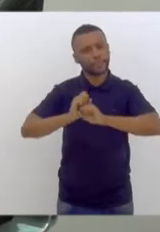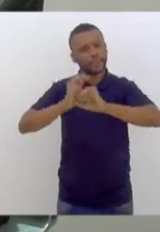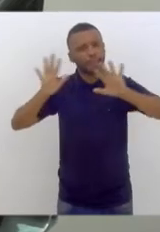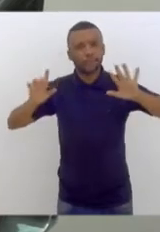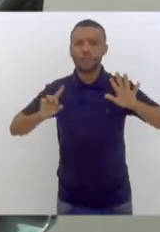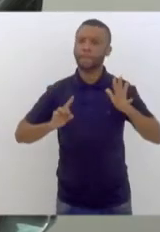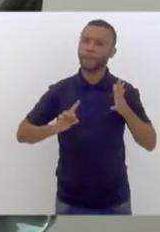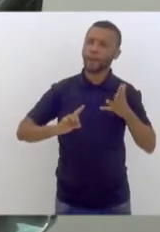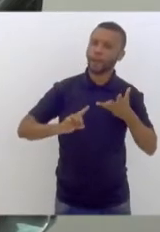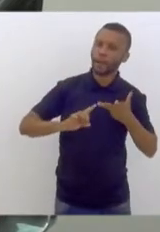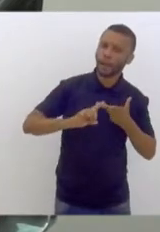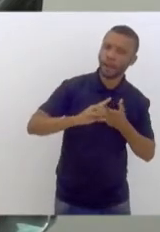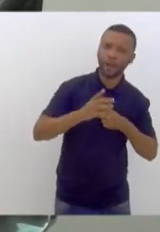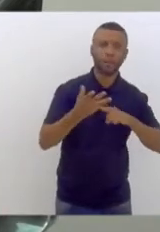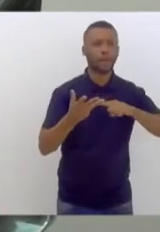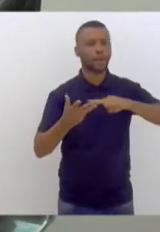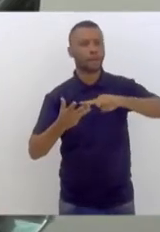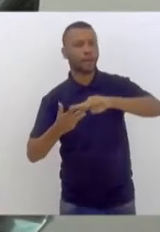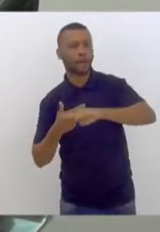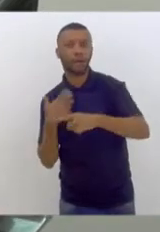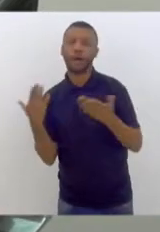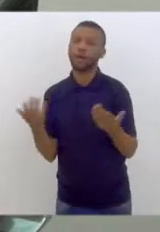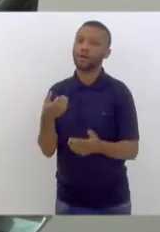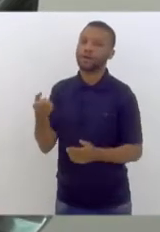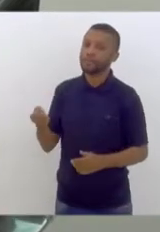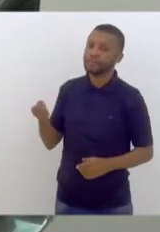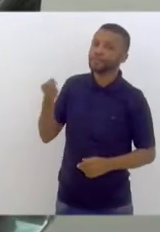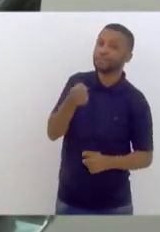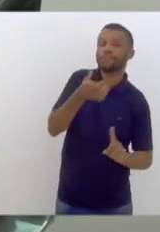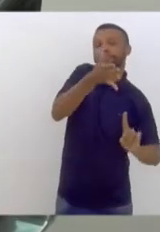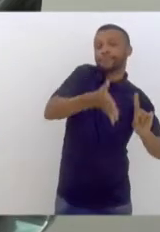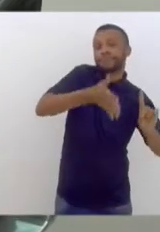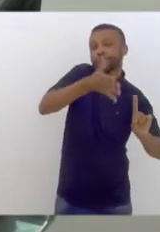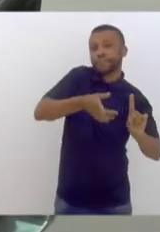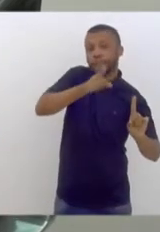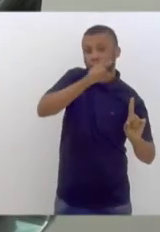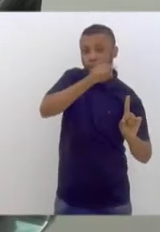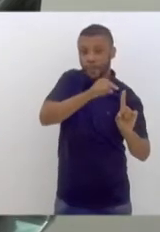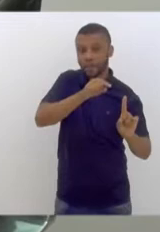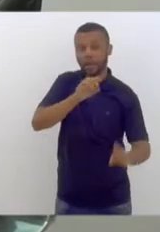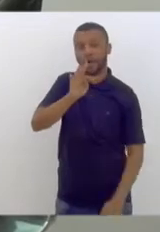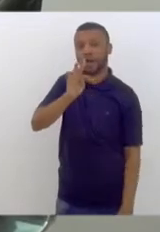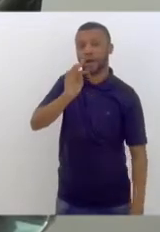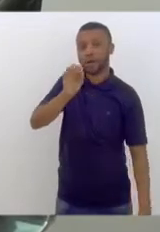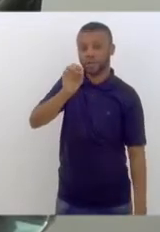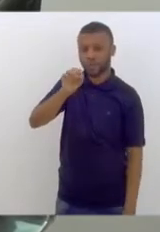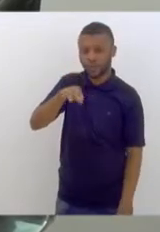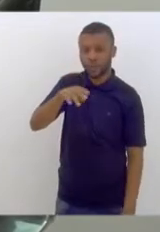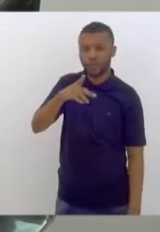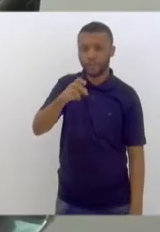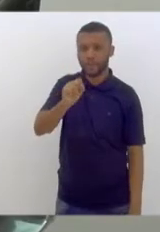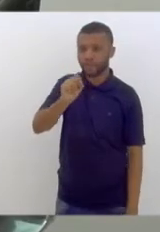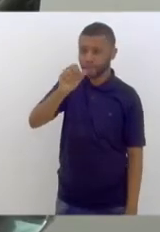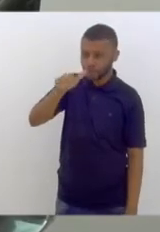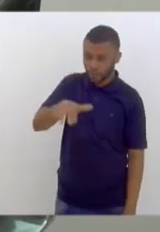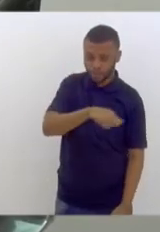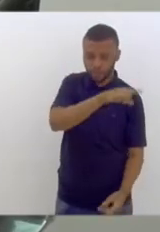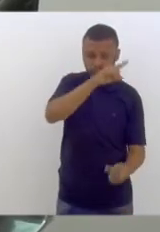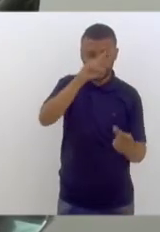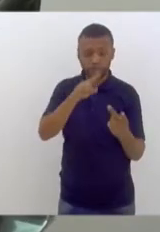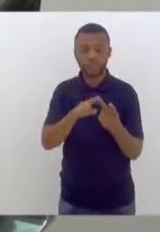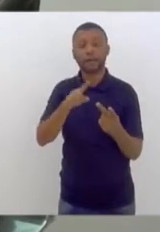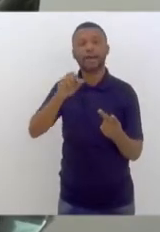eu vou passar a palavra primeiro ao doutor Thompson, depois à doutora Ana e depois a